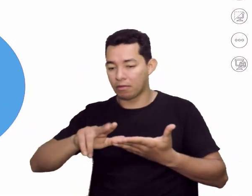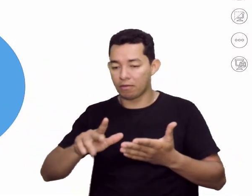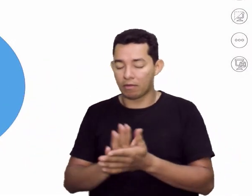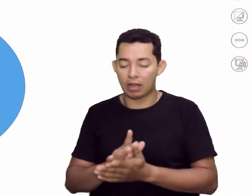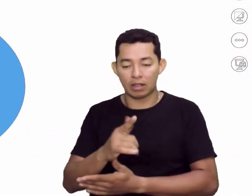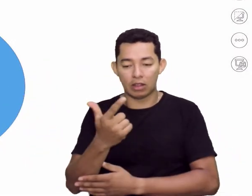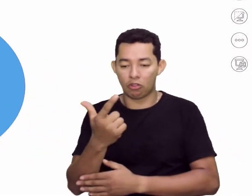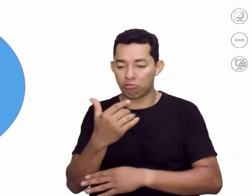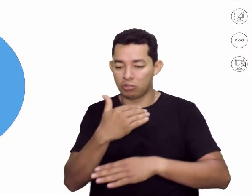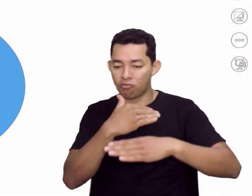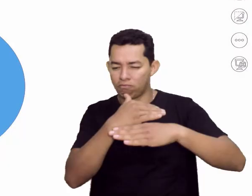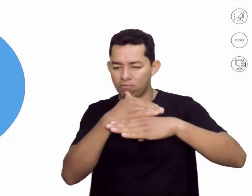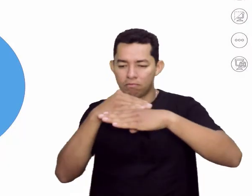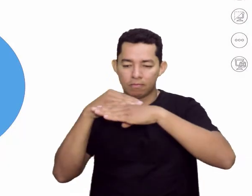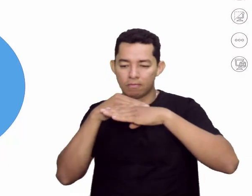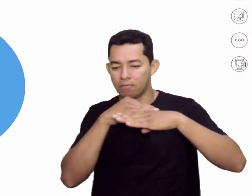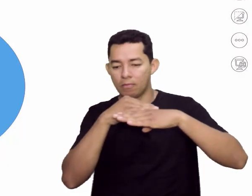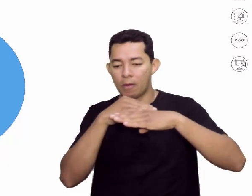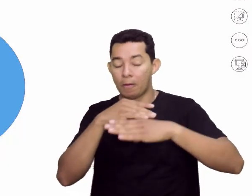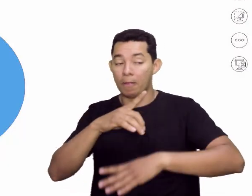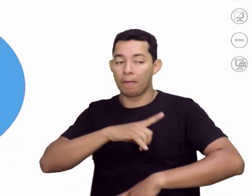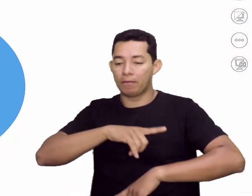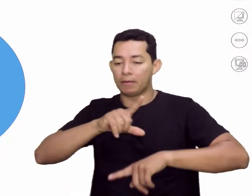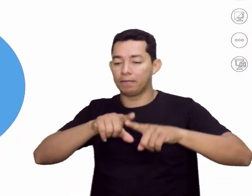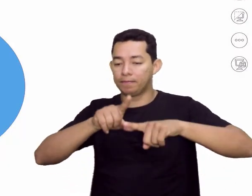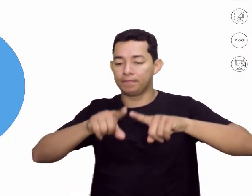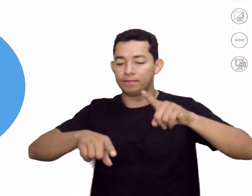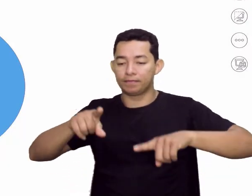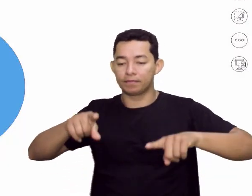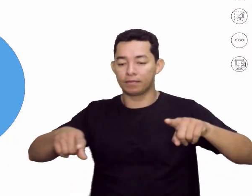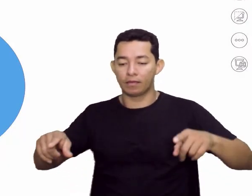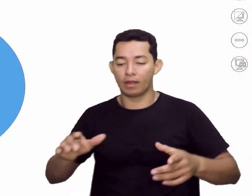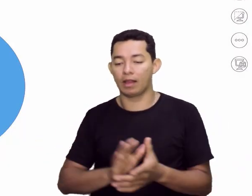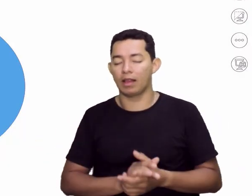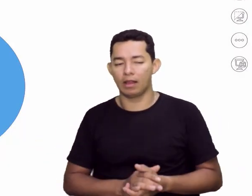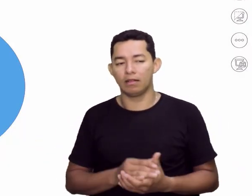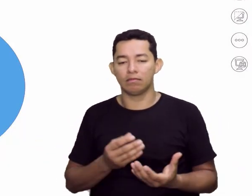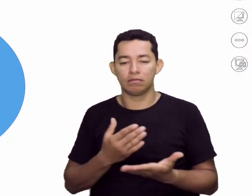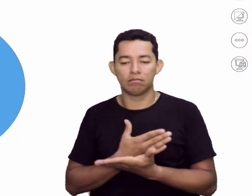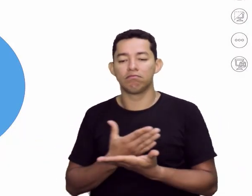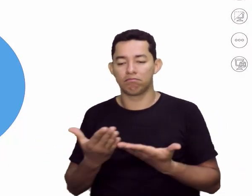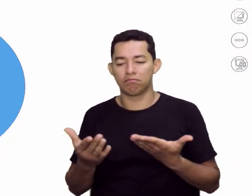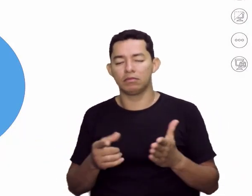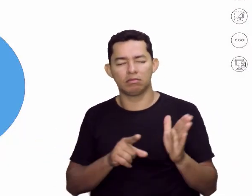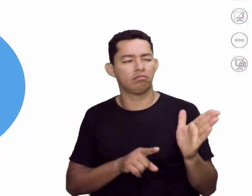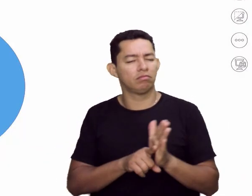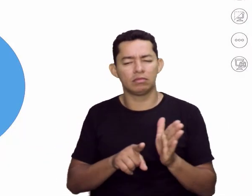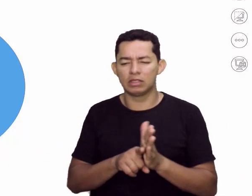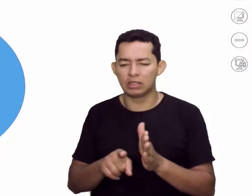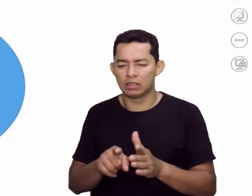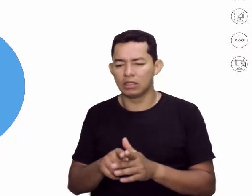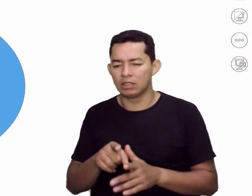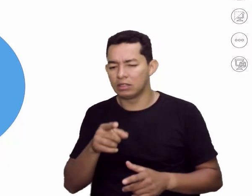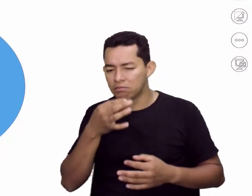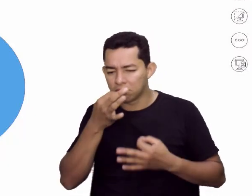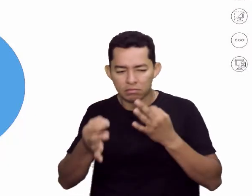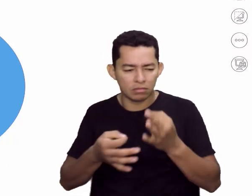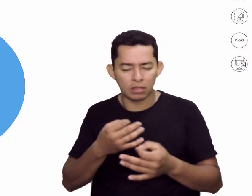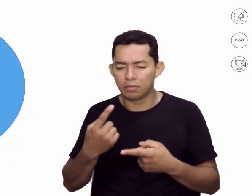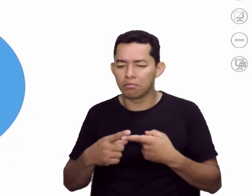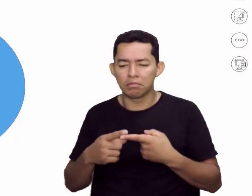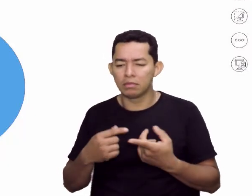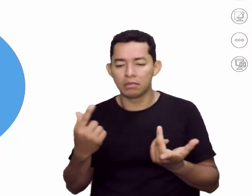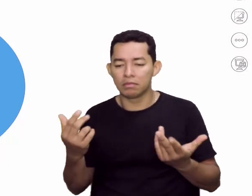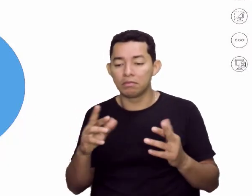realmente tá certo, é assim mesmo que deve ser. Por que não pode pegar um caminho ligeiramente diferente ou